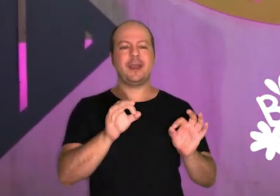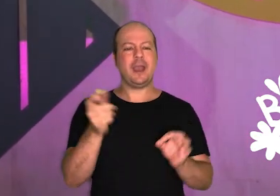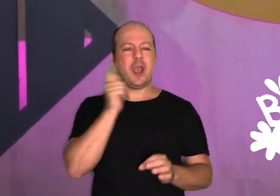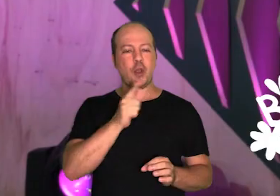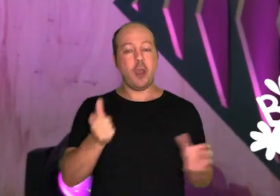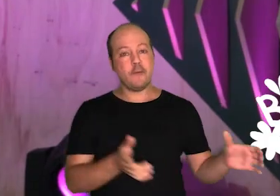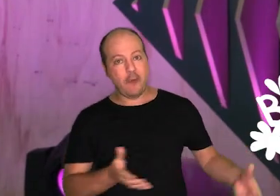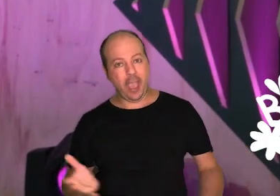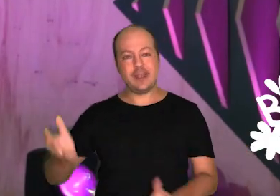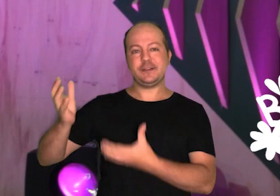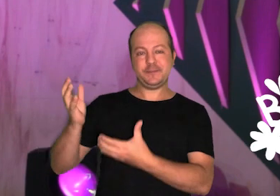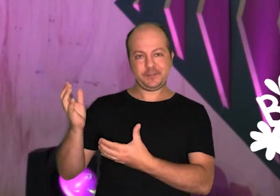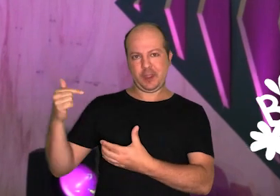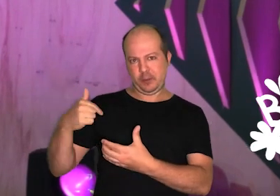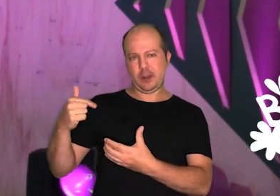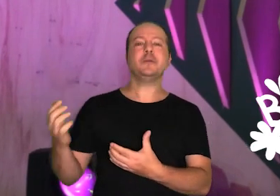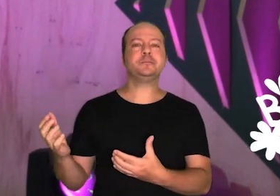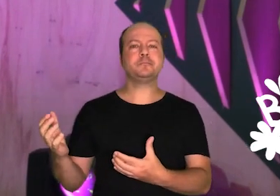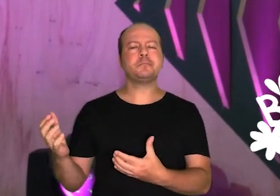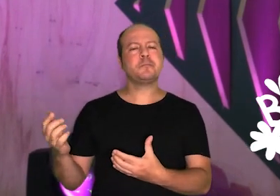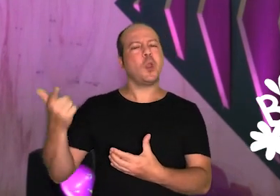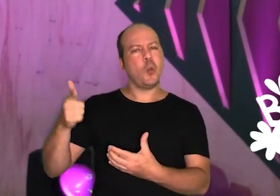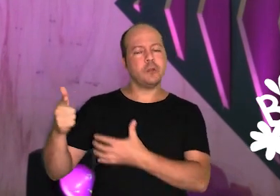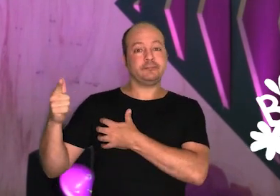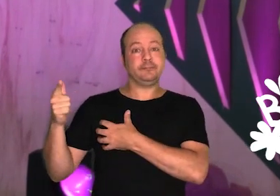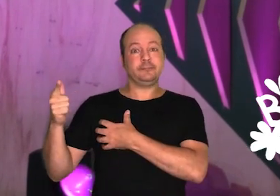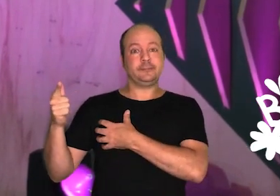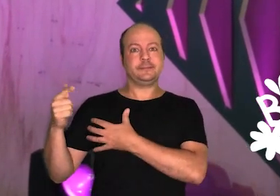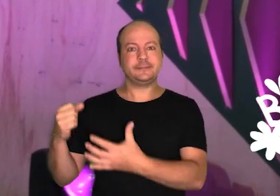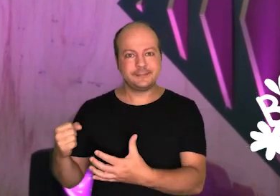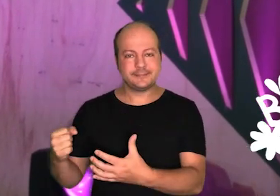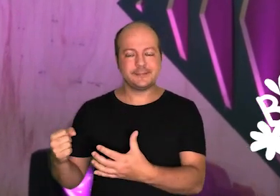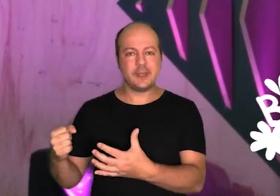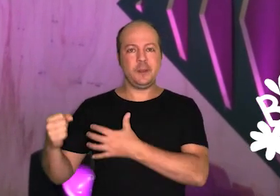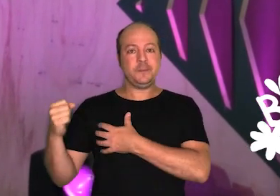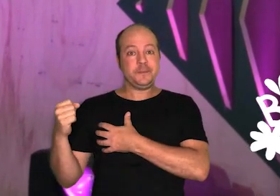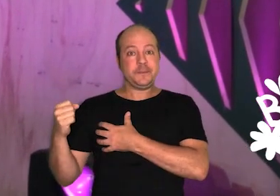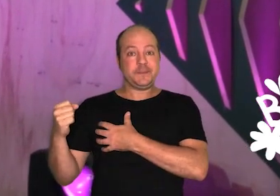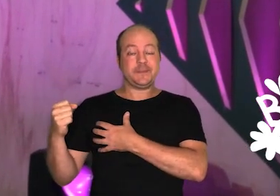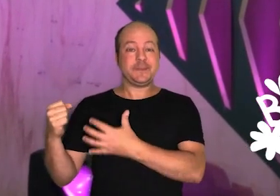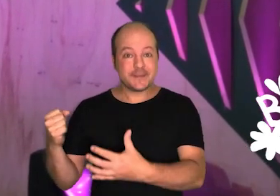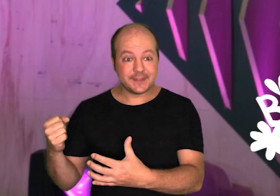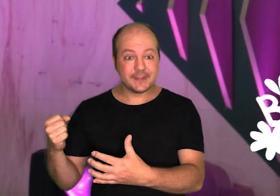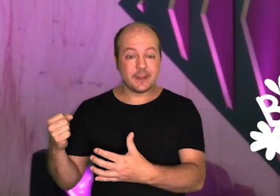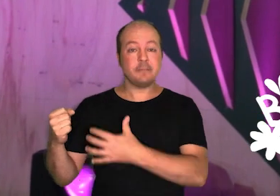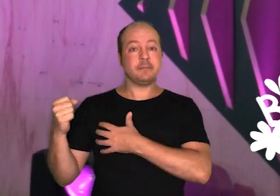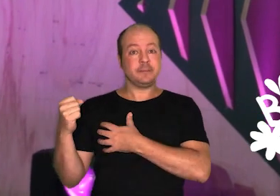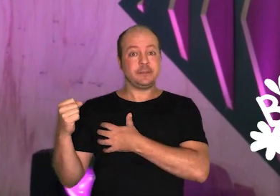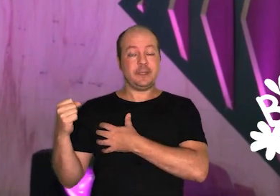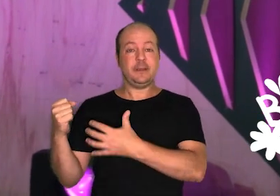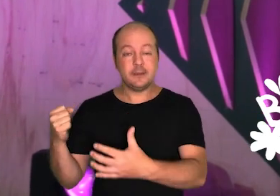esse aqui, então inverte o bebê pro outro lado. Usa o outro peito. Dá de mamar. Tira. Dá de mamar. Tira. Dá de